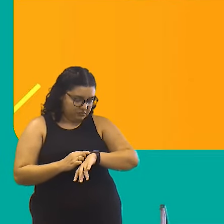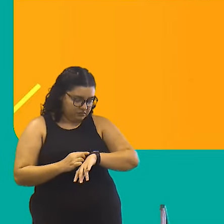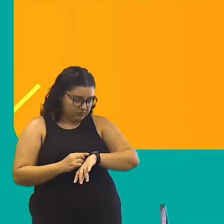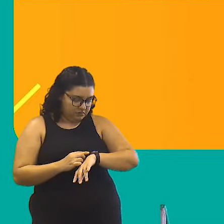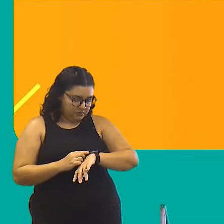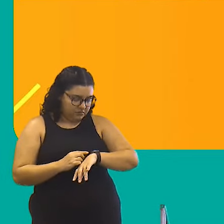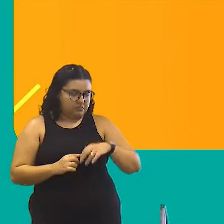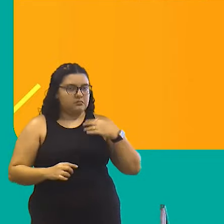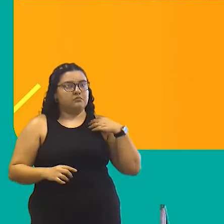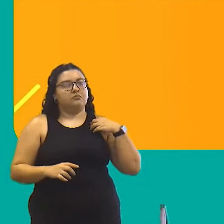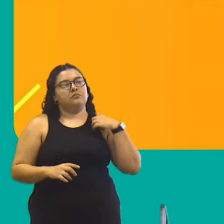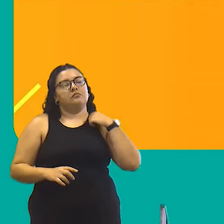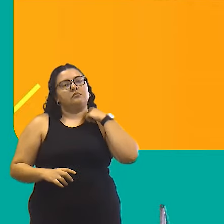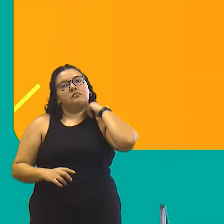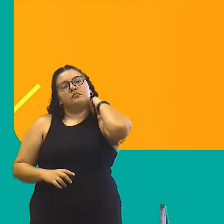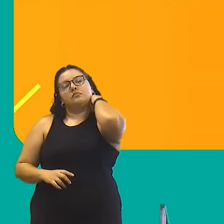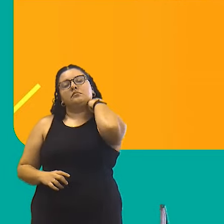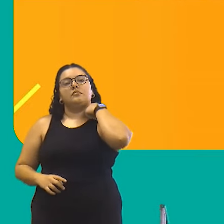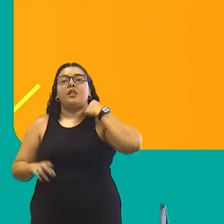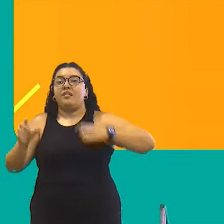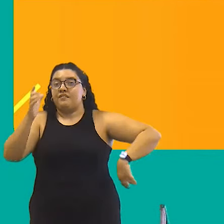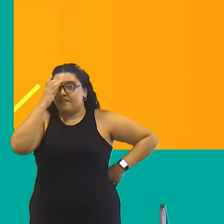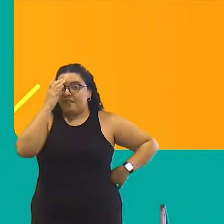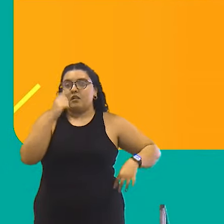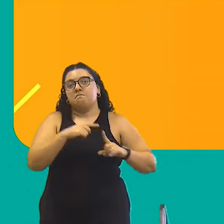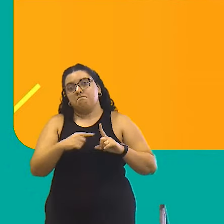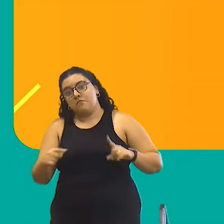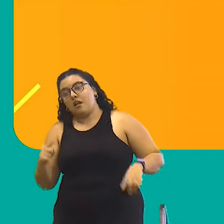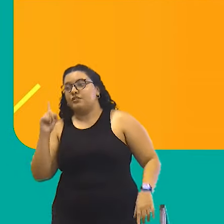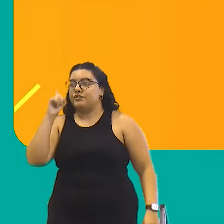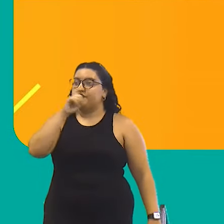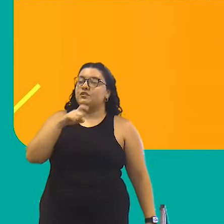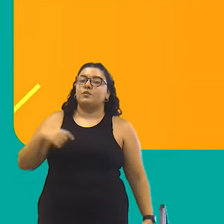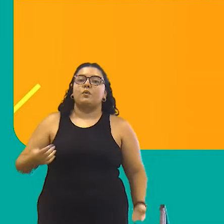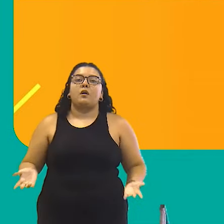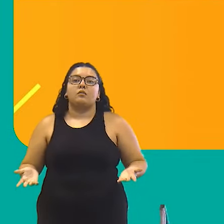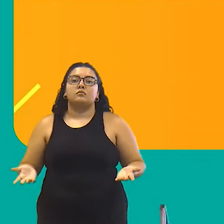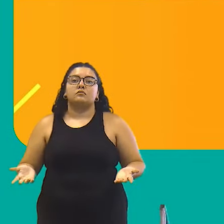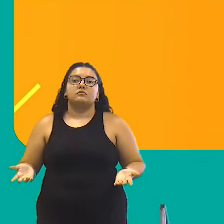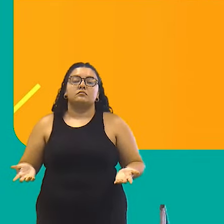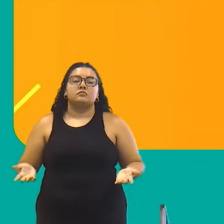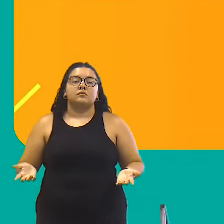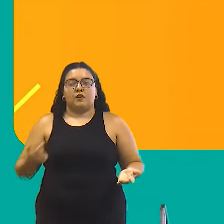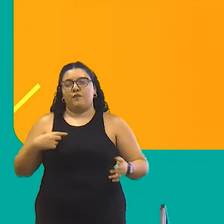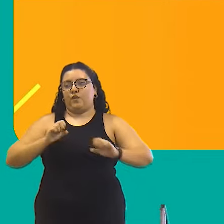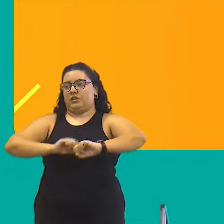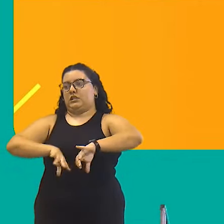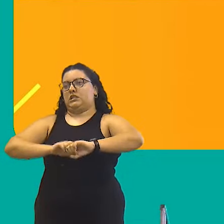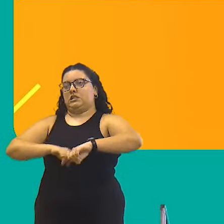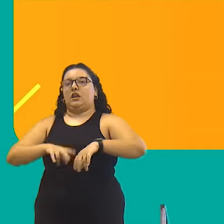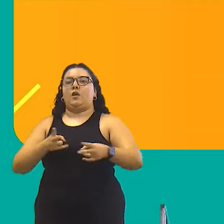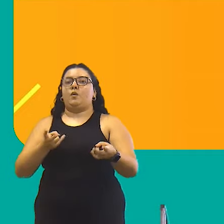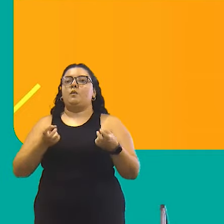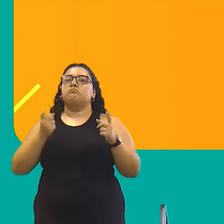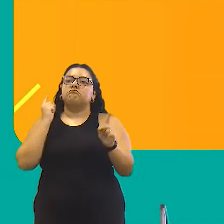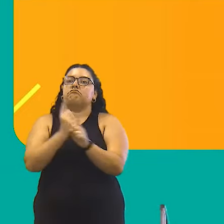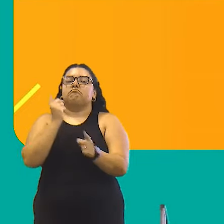aí que a gente acabou de ver, é fácil, média ou difícil? Vou ensinar para vocês